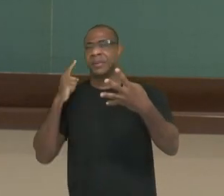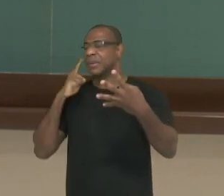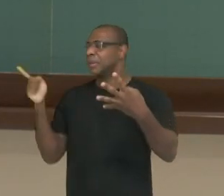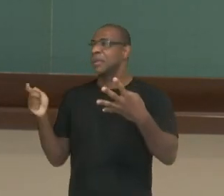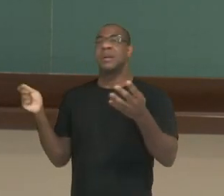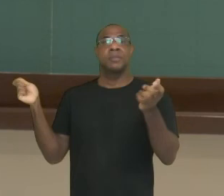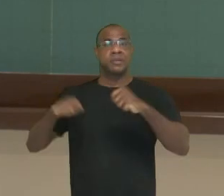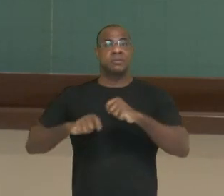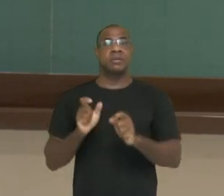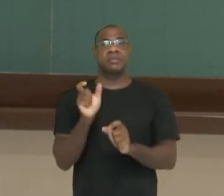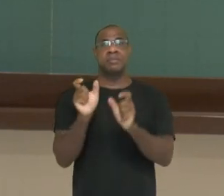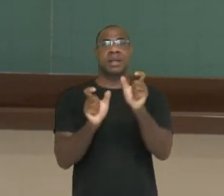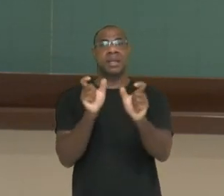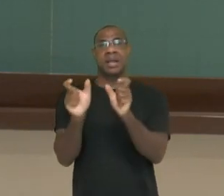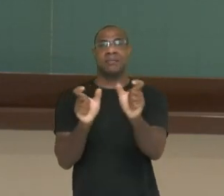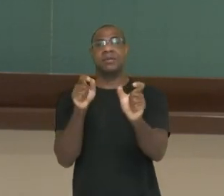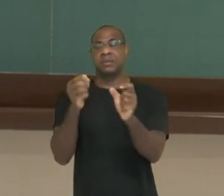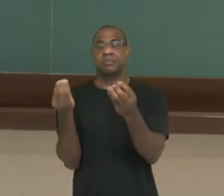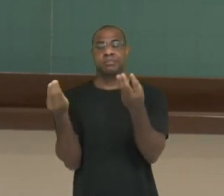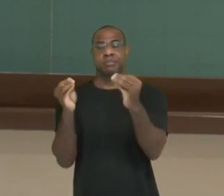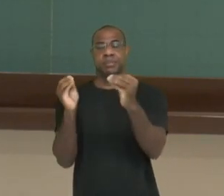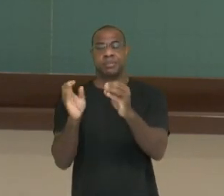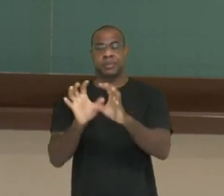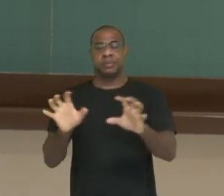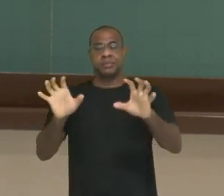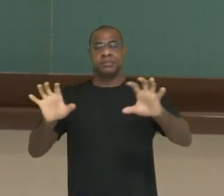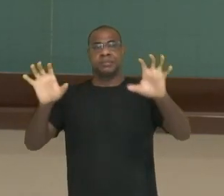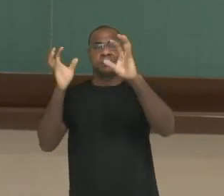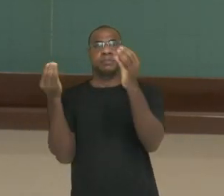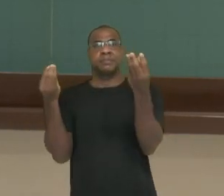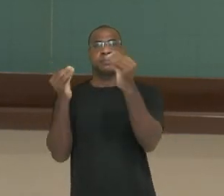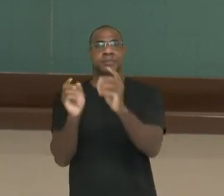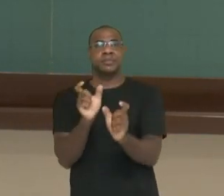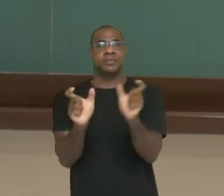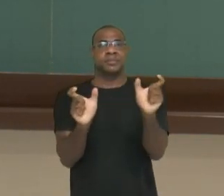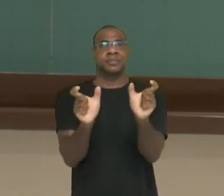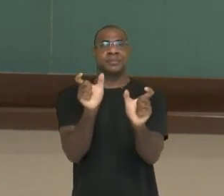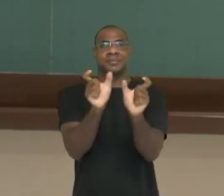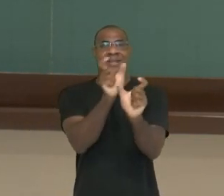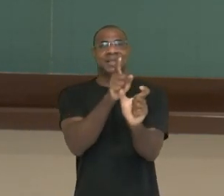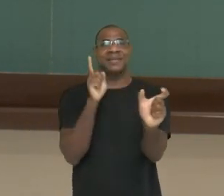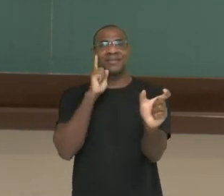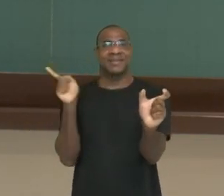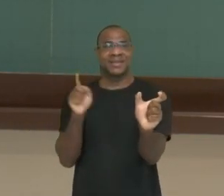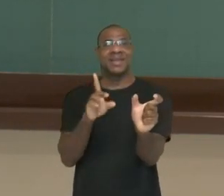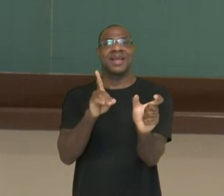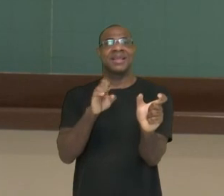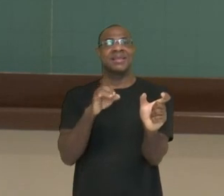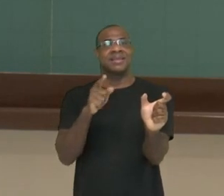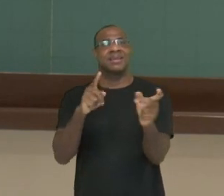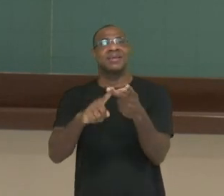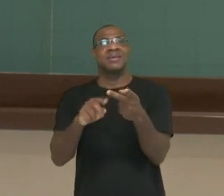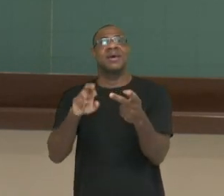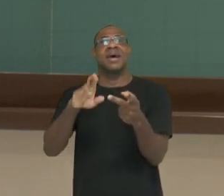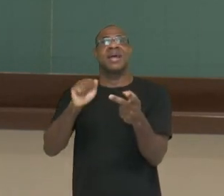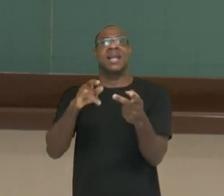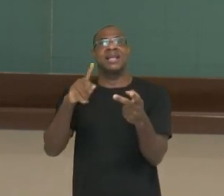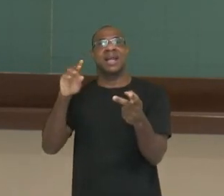ser as palavras que você colocaria lá na sua nuvem. Descrição, por exemplo,